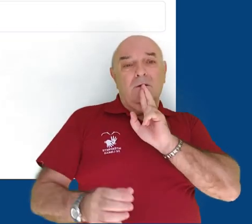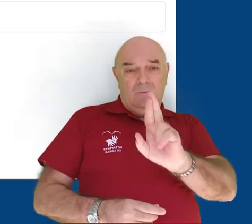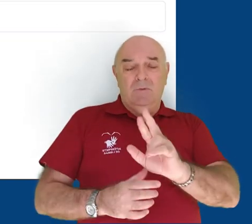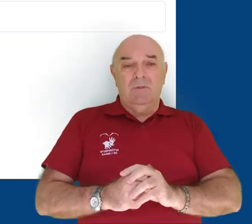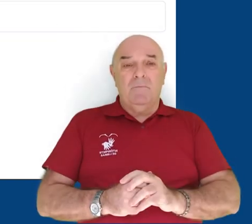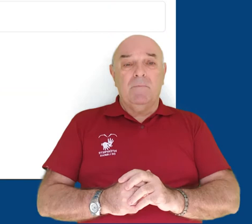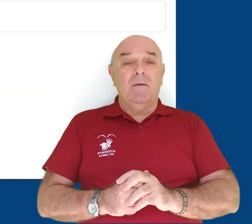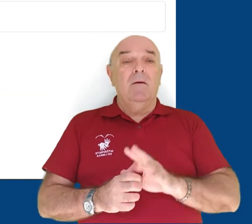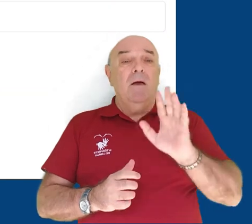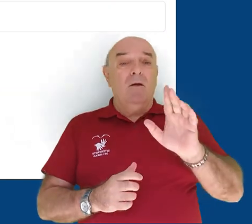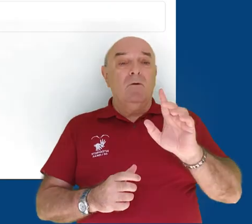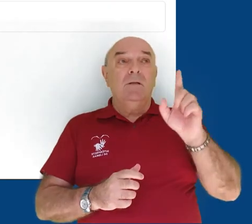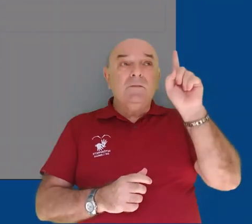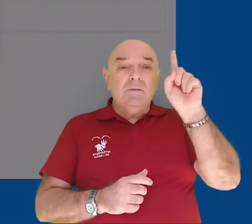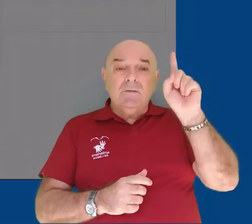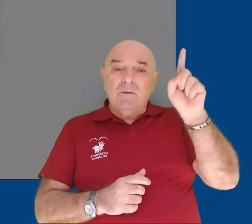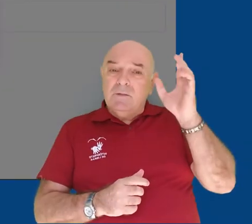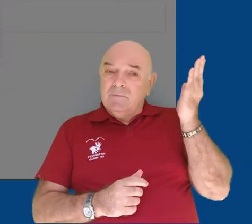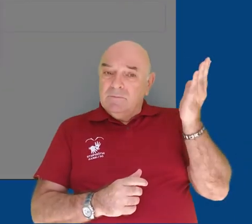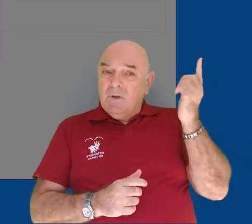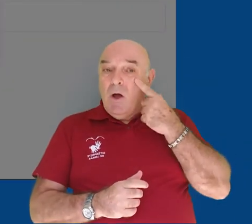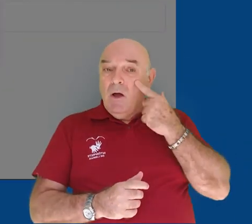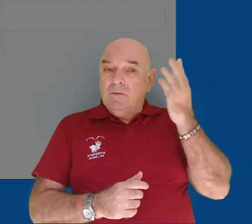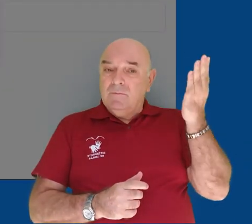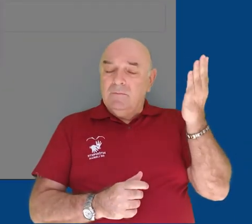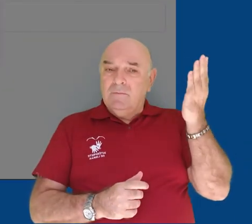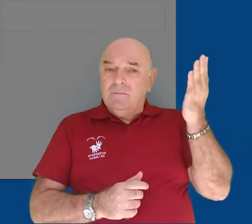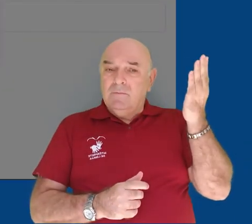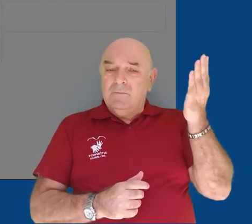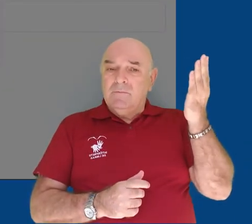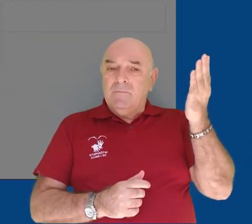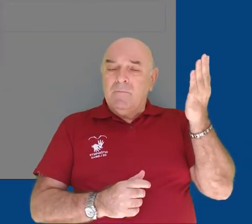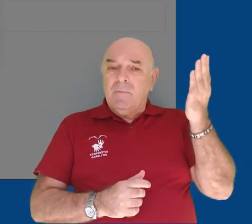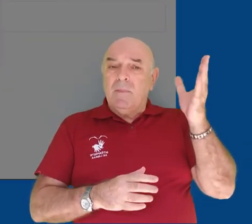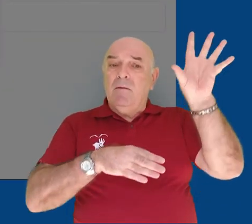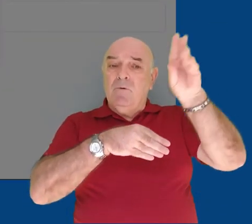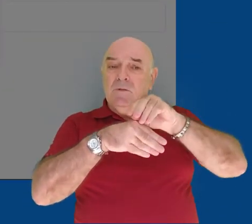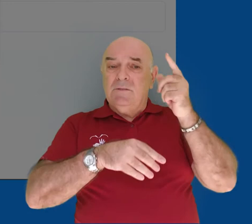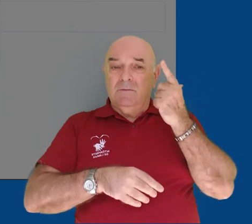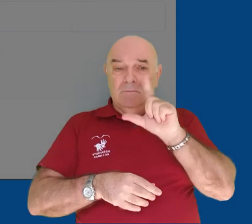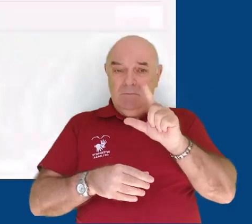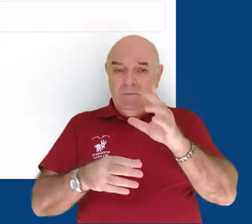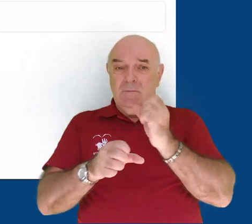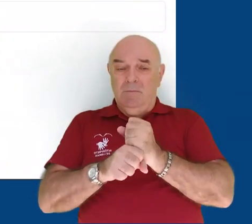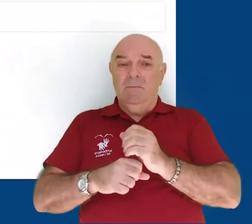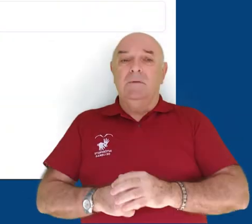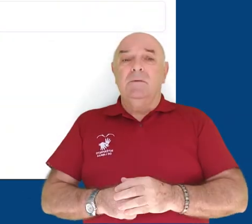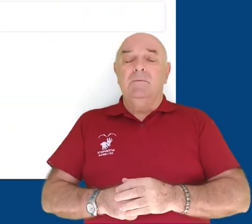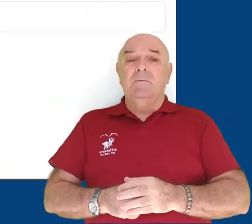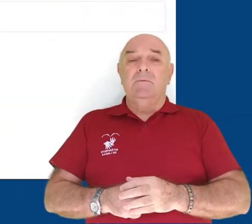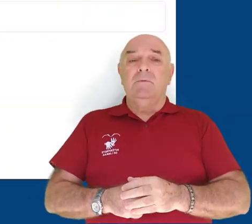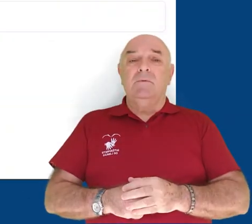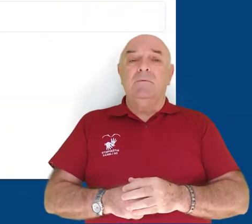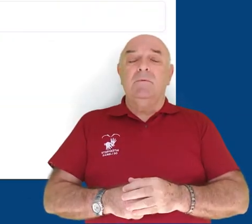nota dela se eu clicar em importar notas no canto superior direito após importar mas a nota o campo que antes mostrava sem indicação de nota